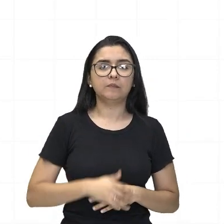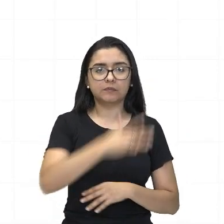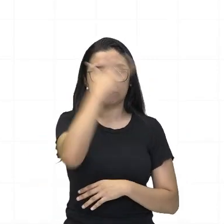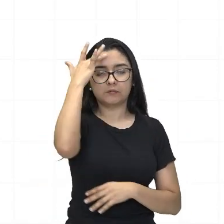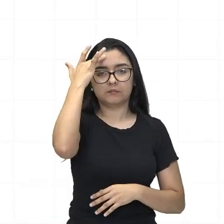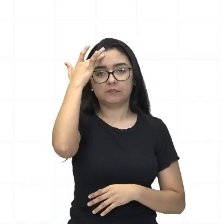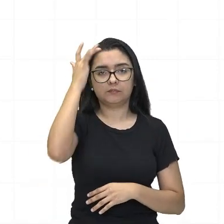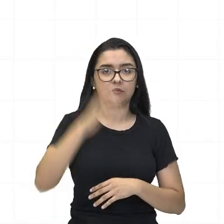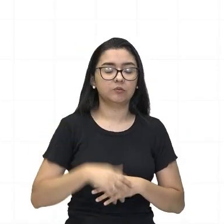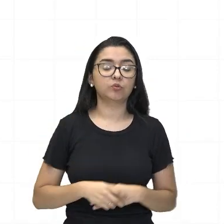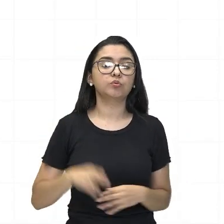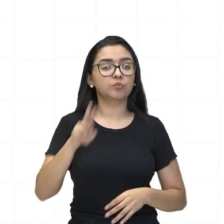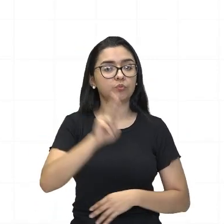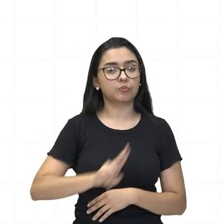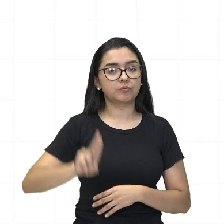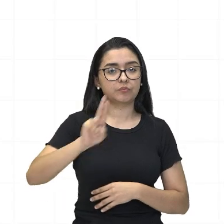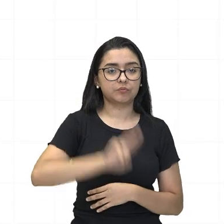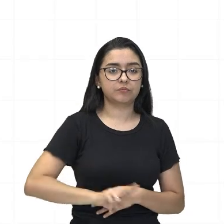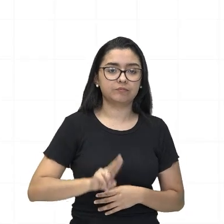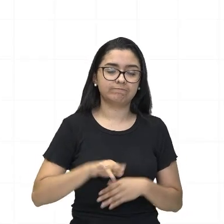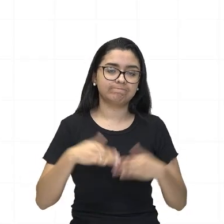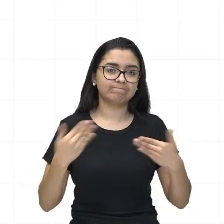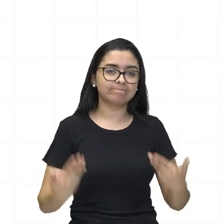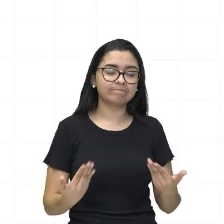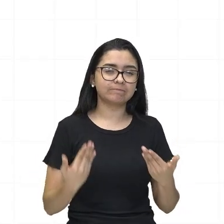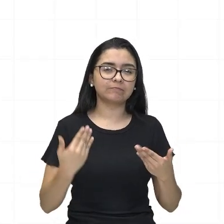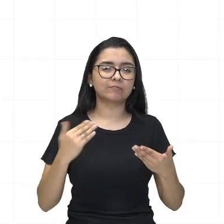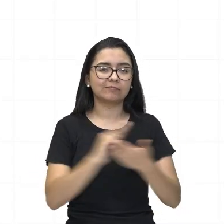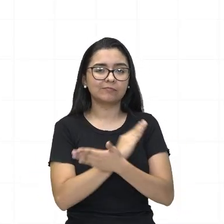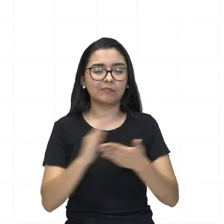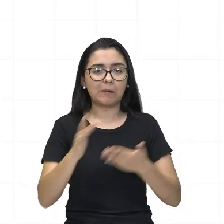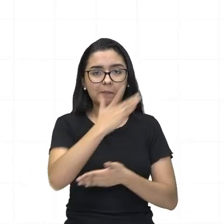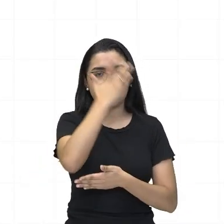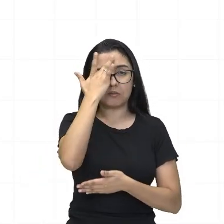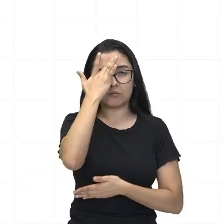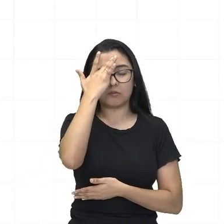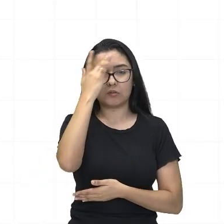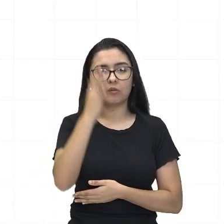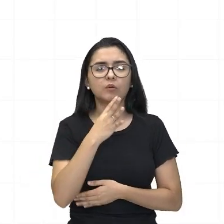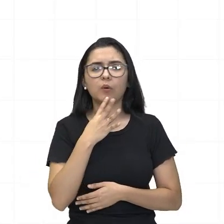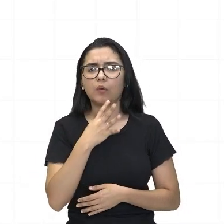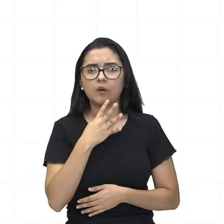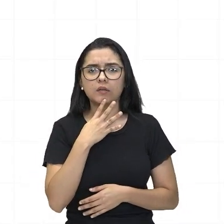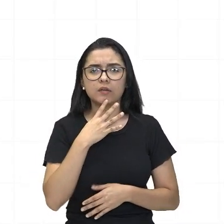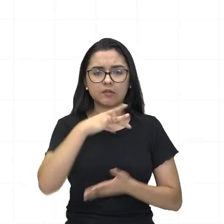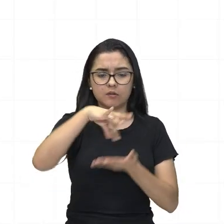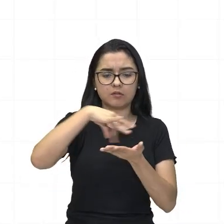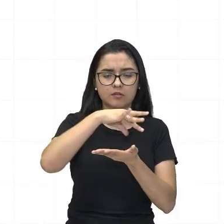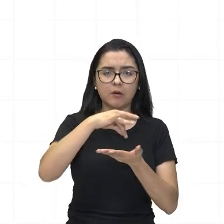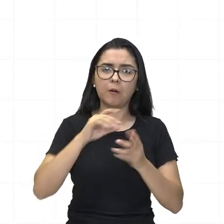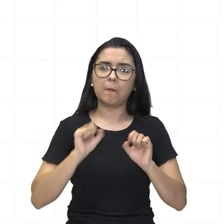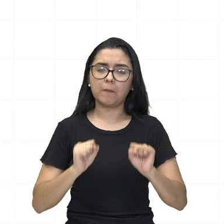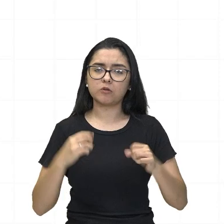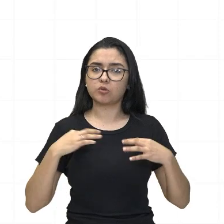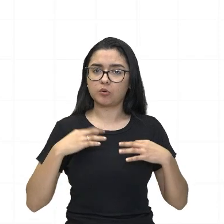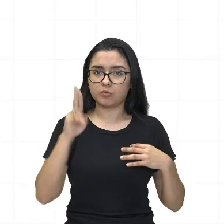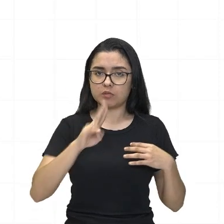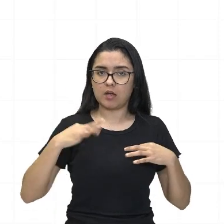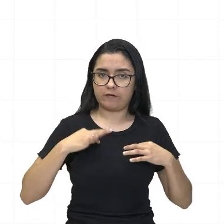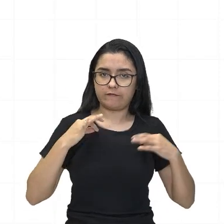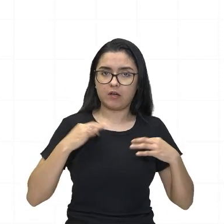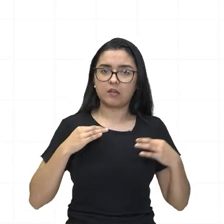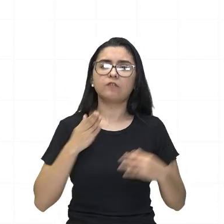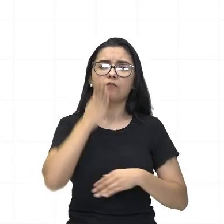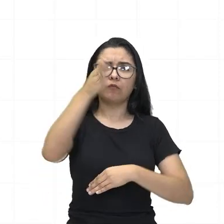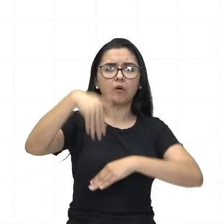pessoas que o usam. Para muitas pessoas que não conhecem o Simeão, eu posso sair na rua com esse uniforme,